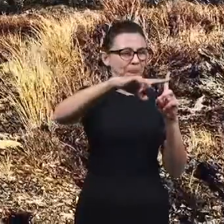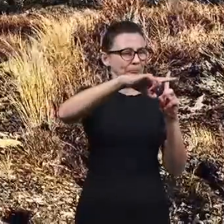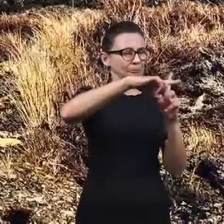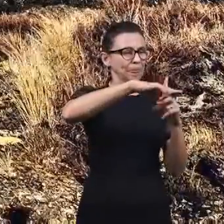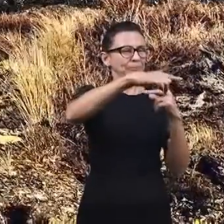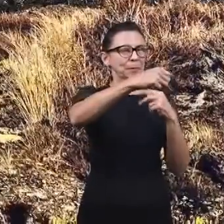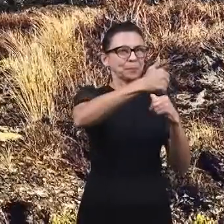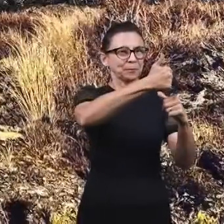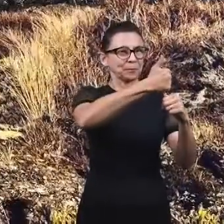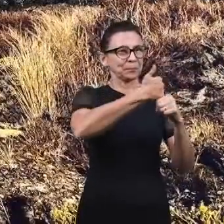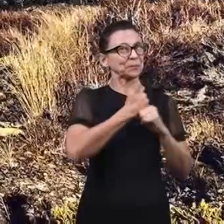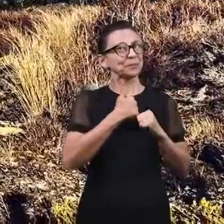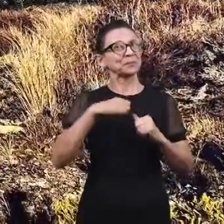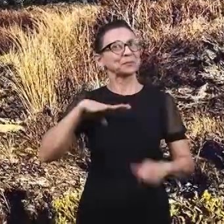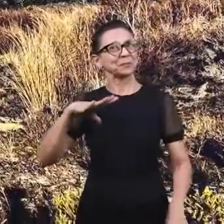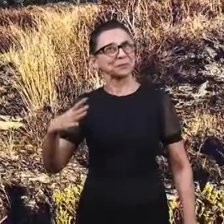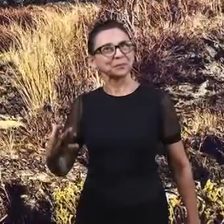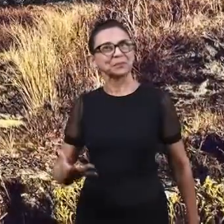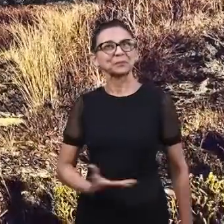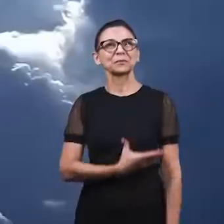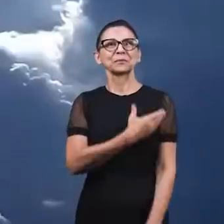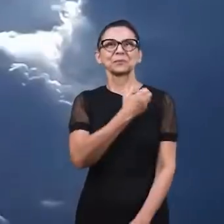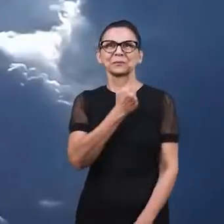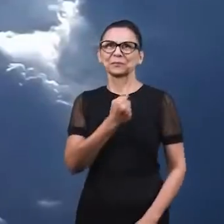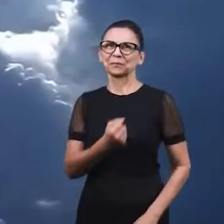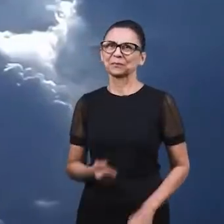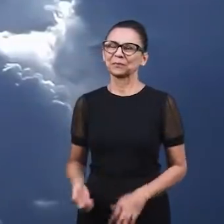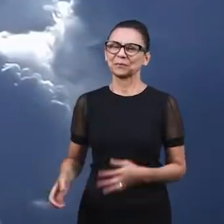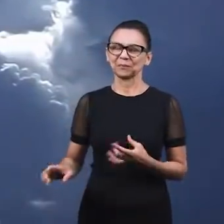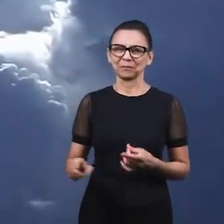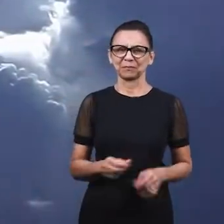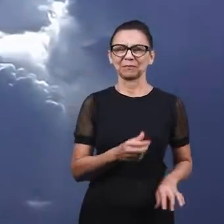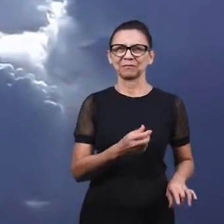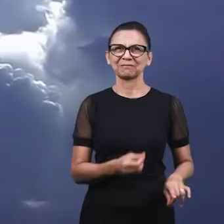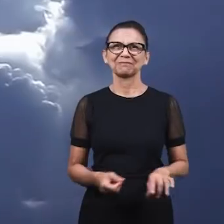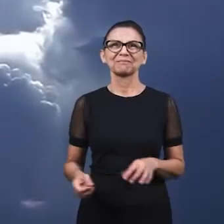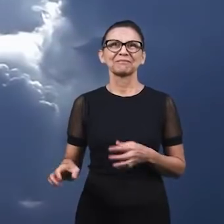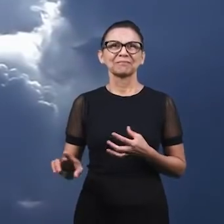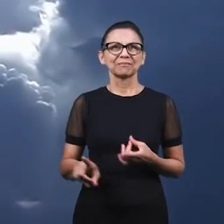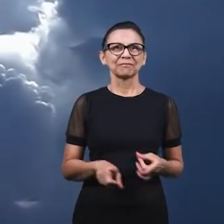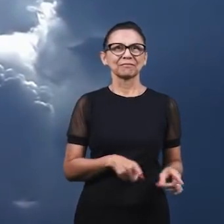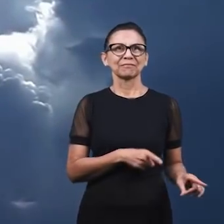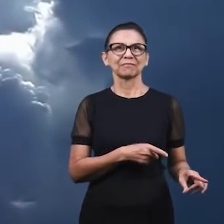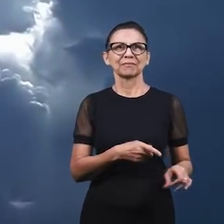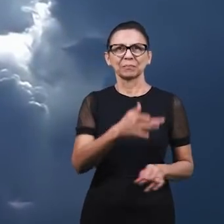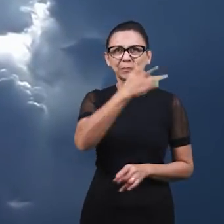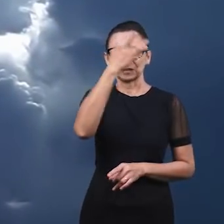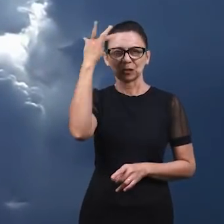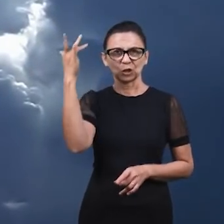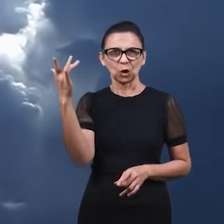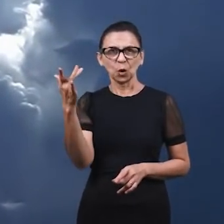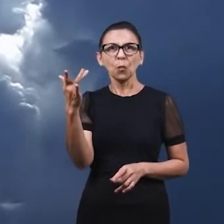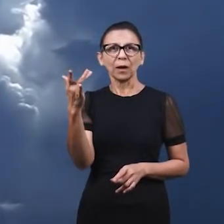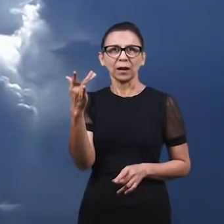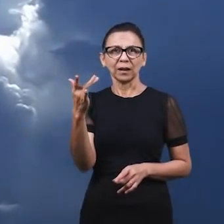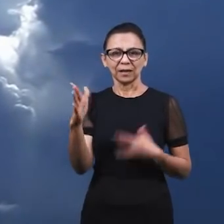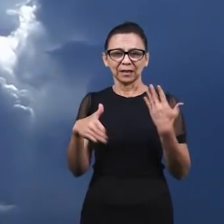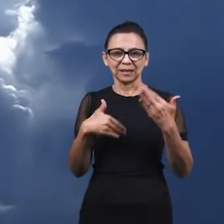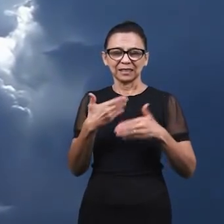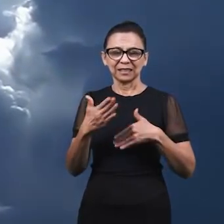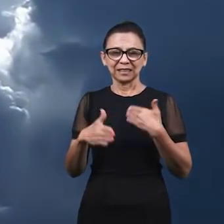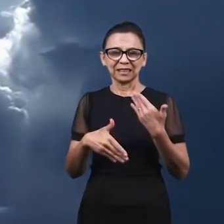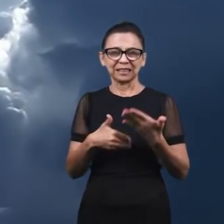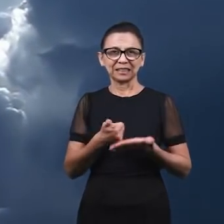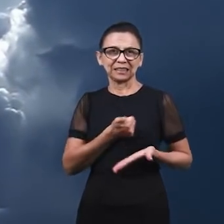trazer salvação. Não há ninguém que tire o gozo do